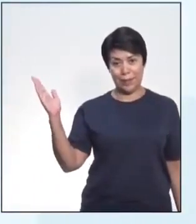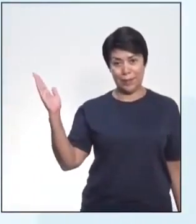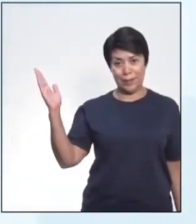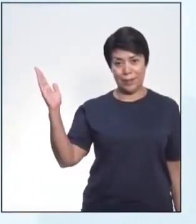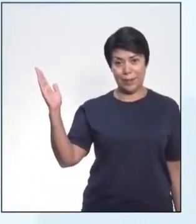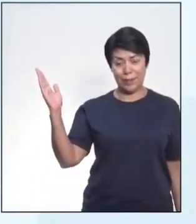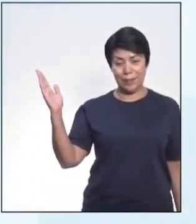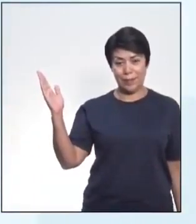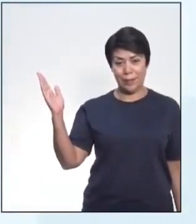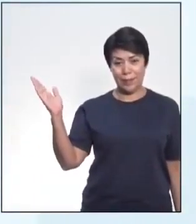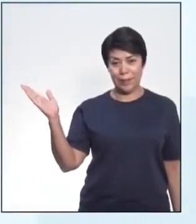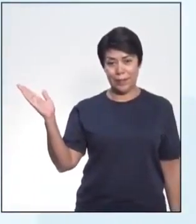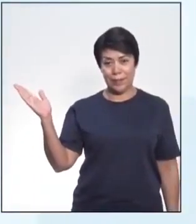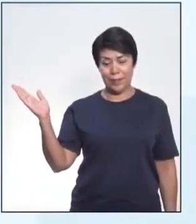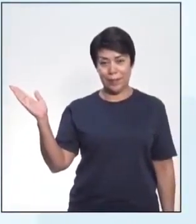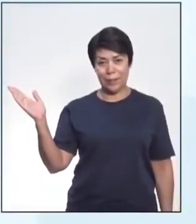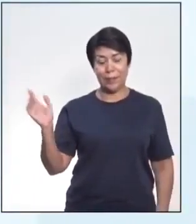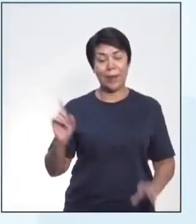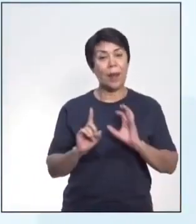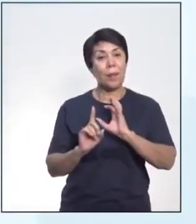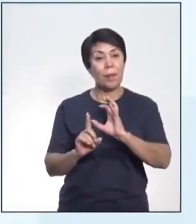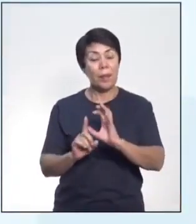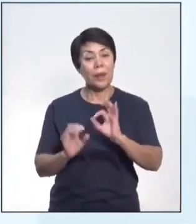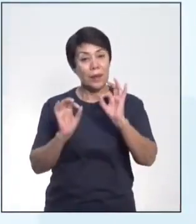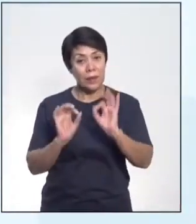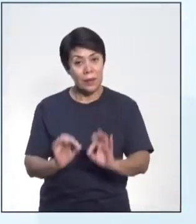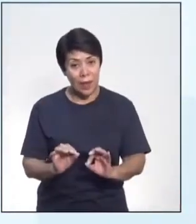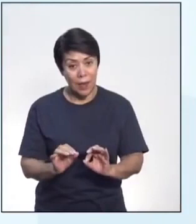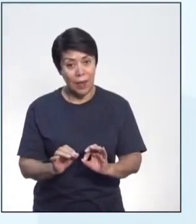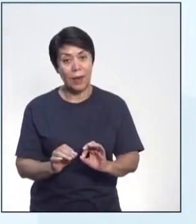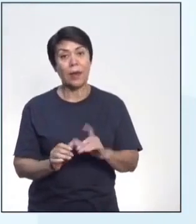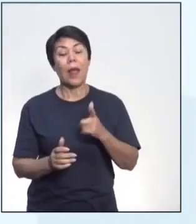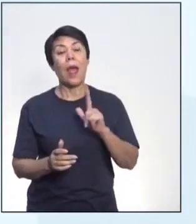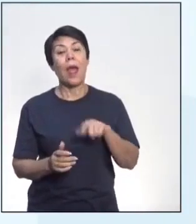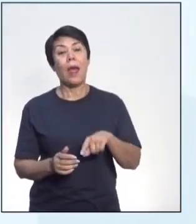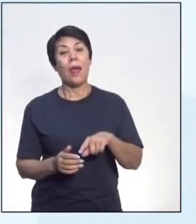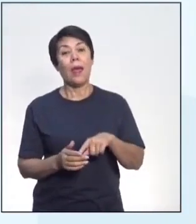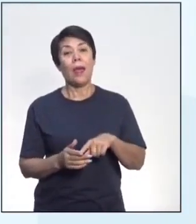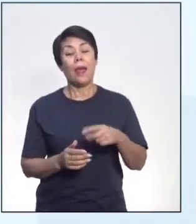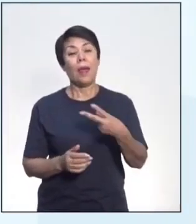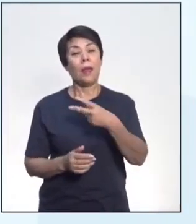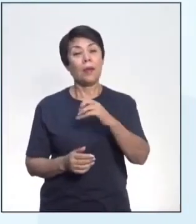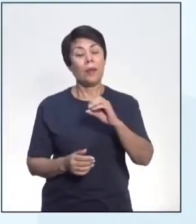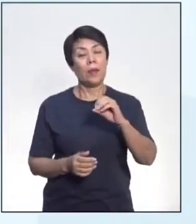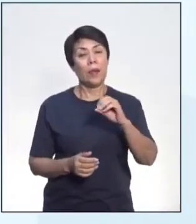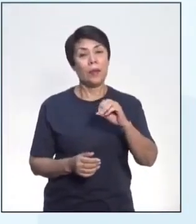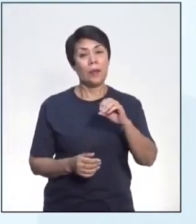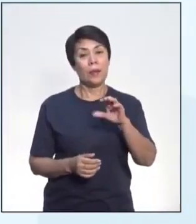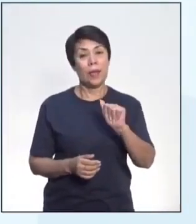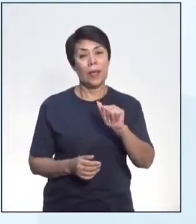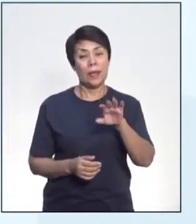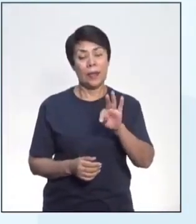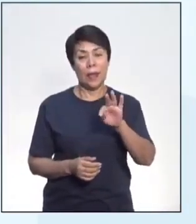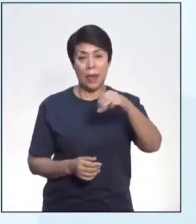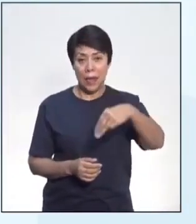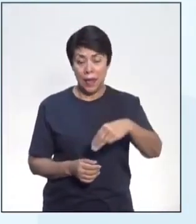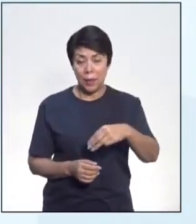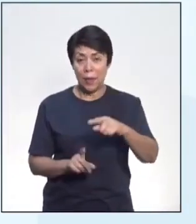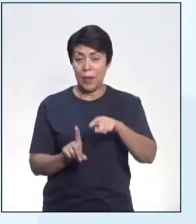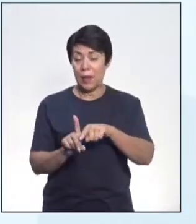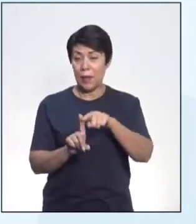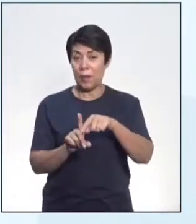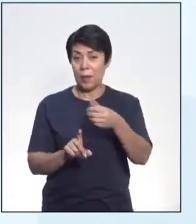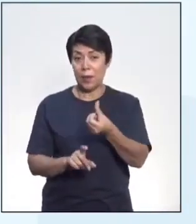Então, a pressão correta seria, para achar a maior quantidade de nitrogênio e hidrogênio, 200 atm e temperatura de